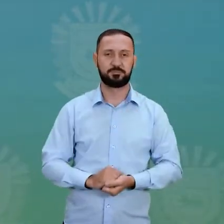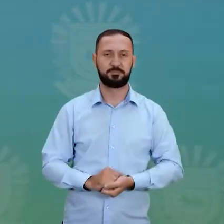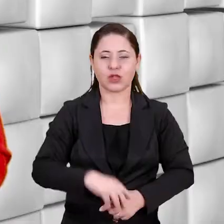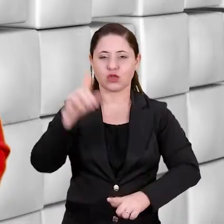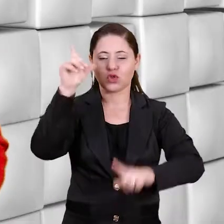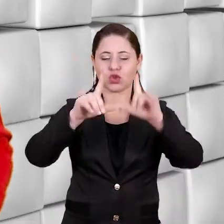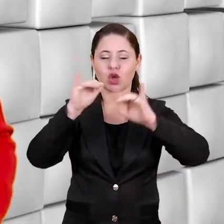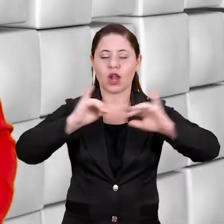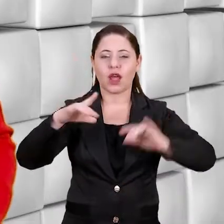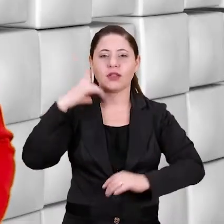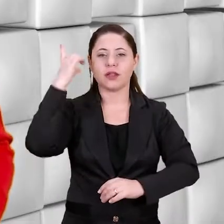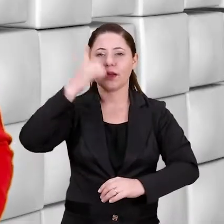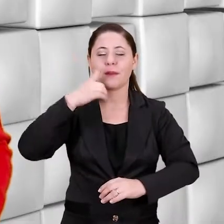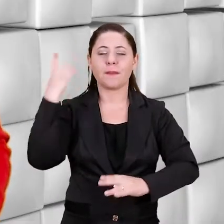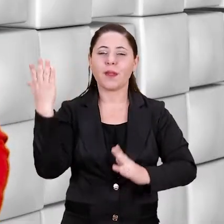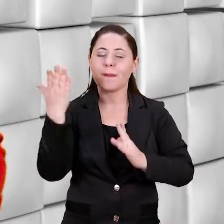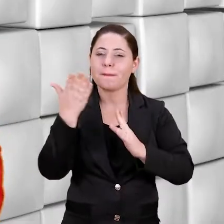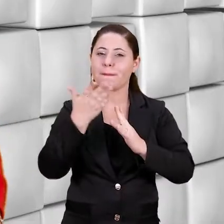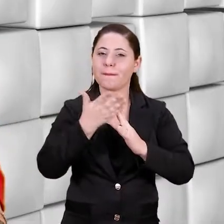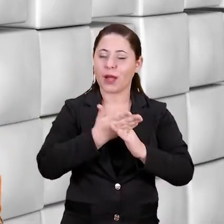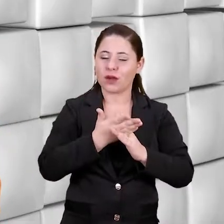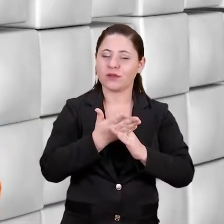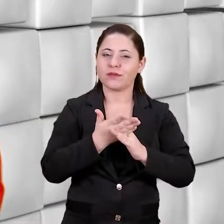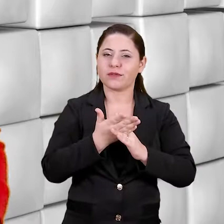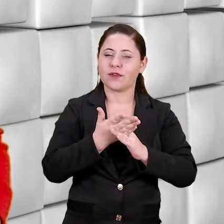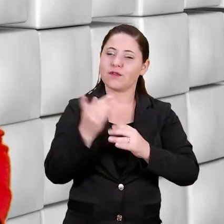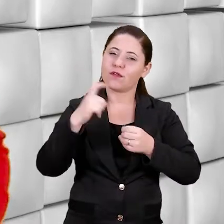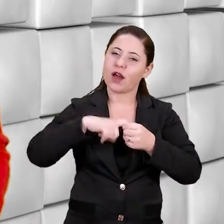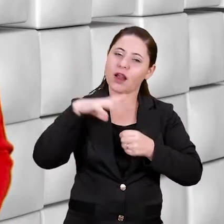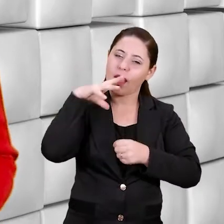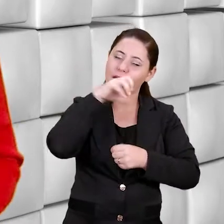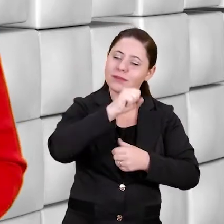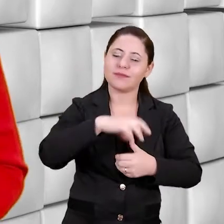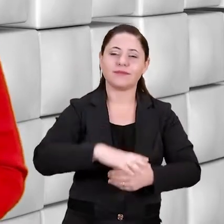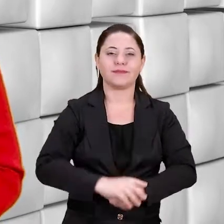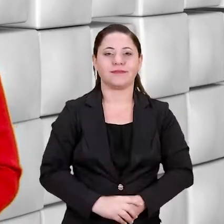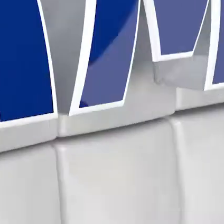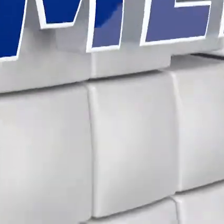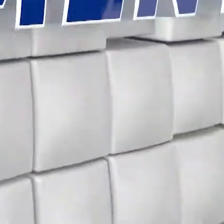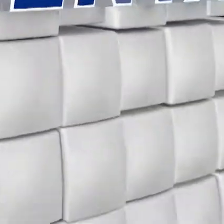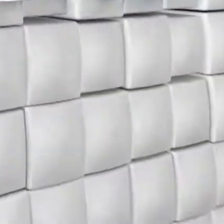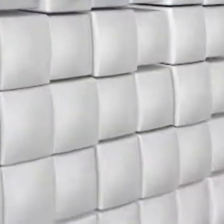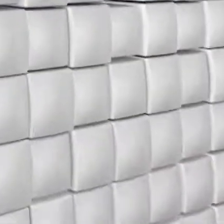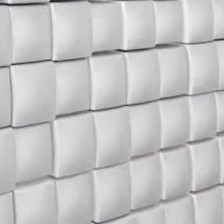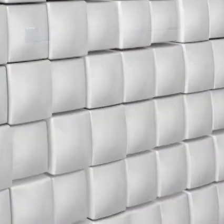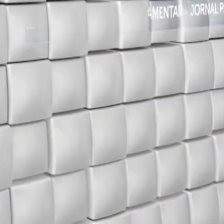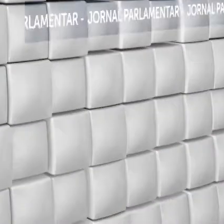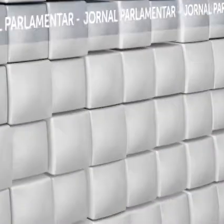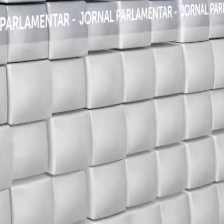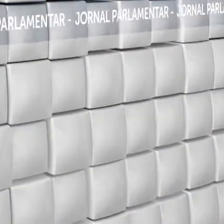de pessoa. O Jornal Parlamentar vai para um breve intervalo e volta já.